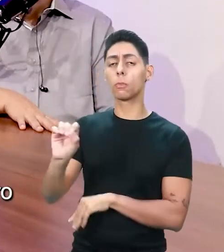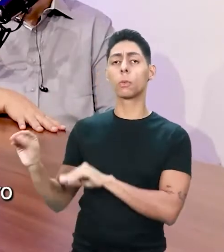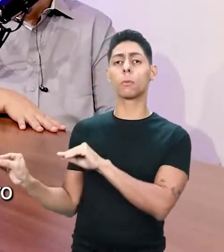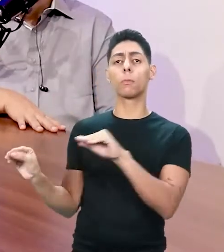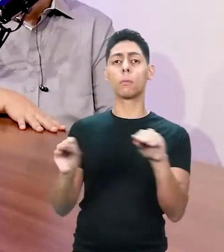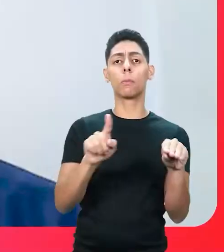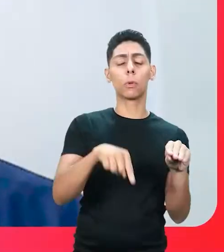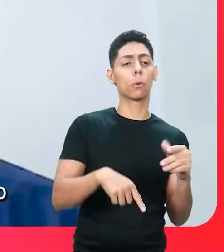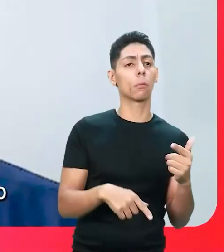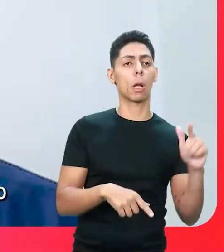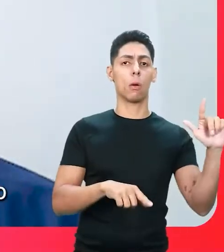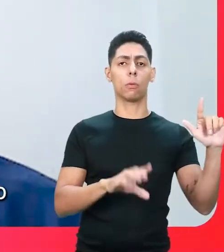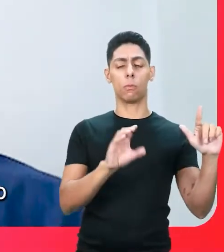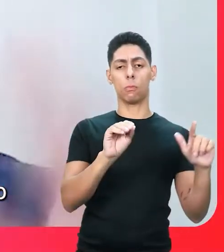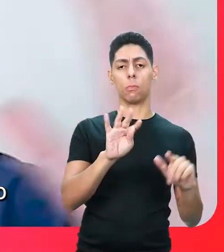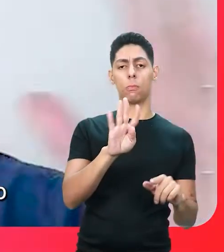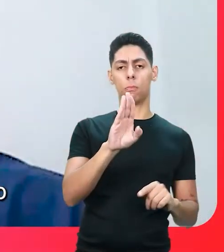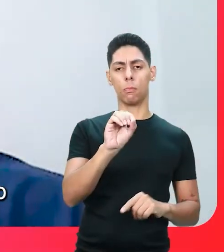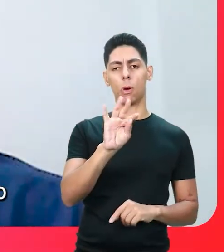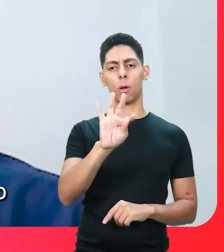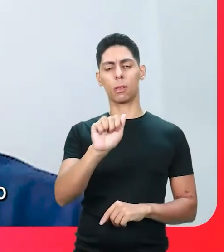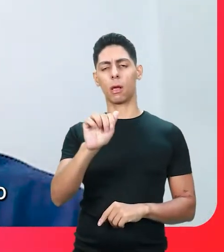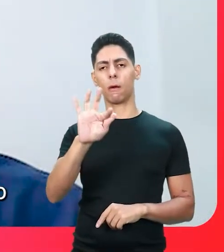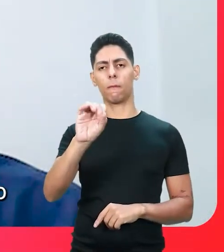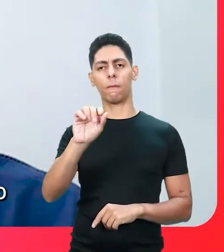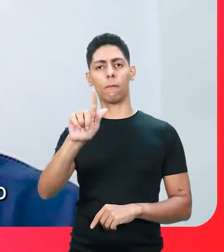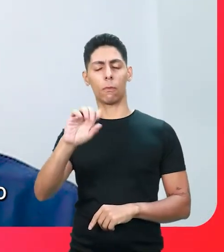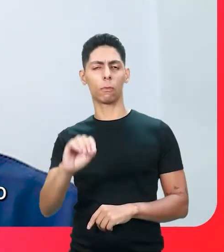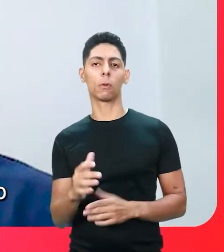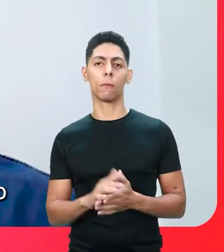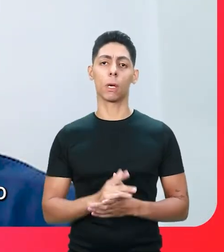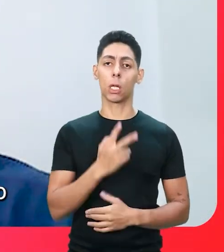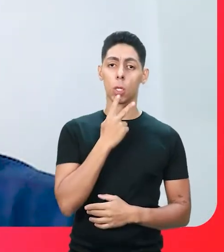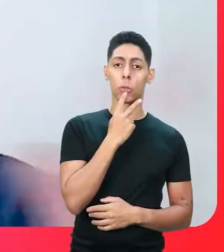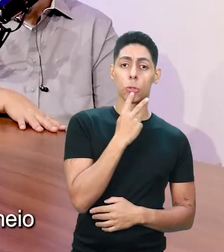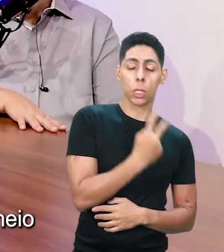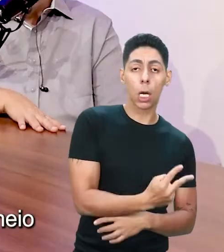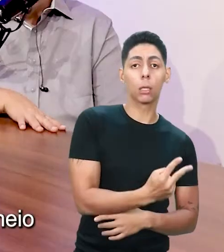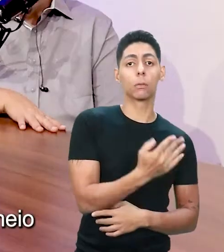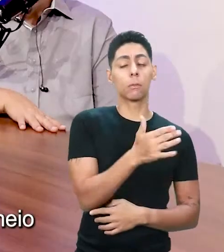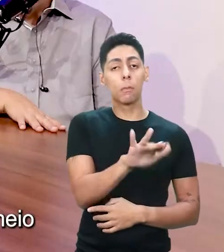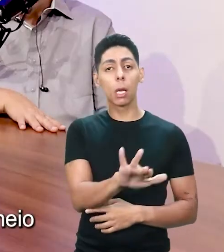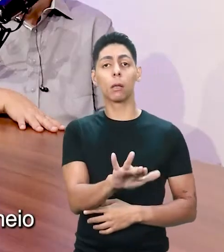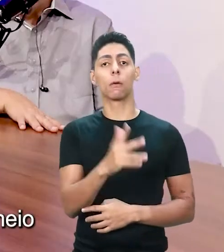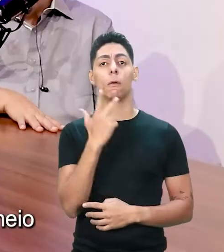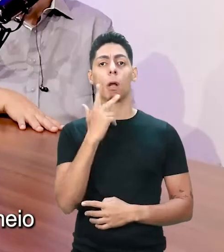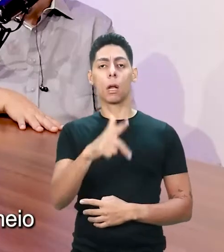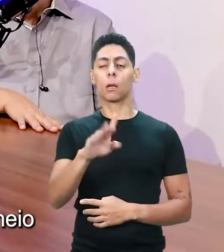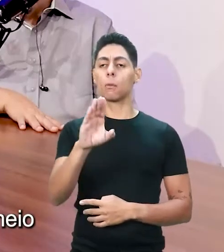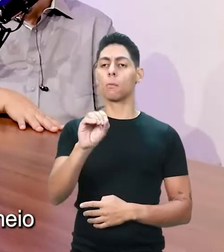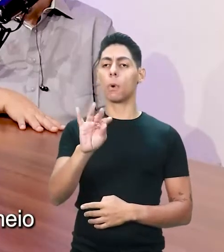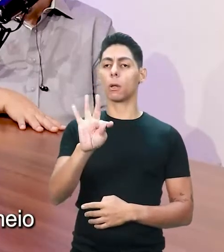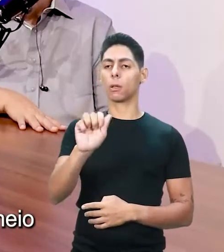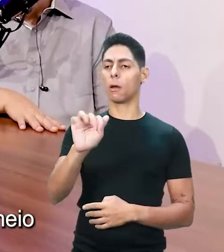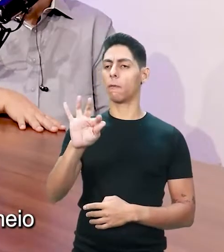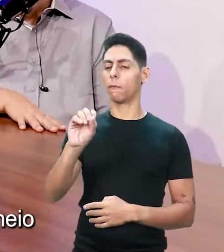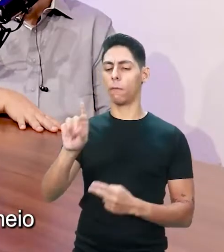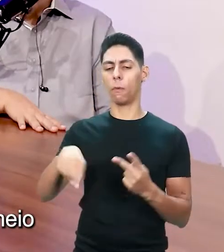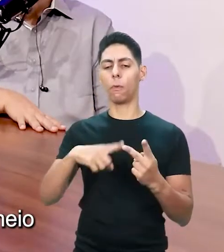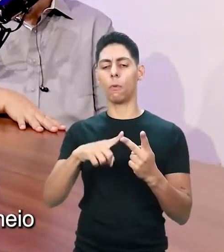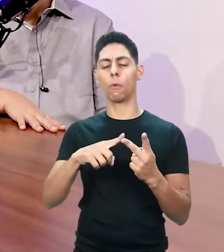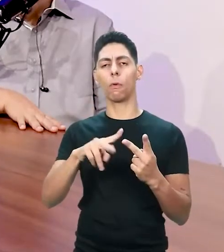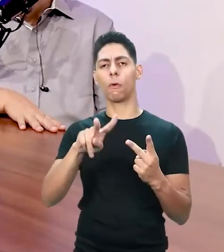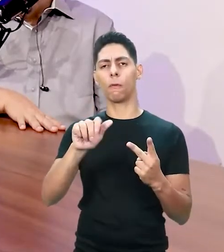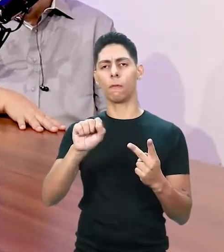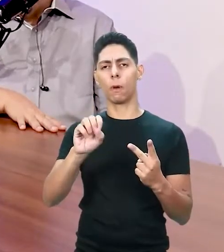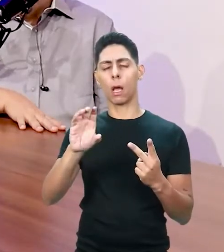para o Botafogo. E aí foi isso, eu fiquei 2 anos e meio cobrindo o Botafogo, 2 anos e meio Flamengo, 1 ano e meio Vasco, 1